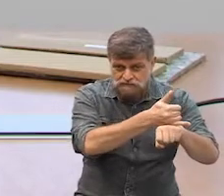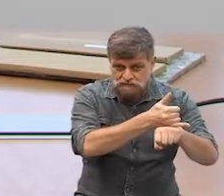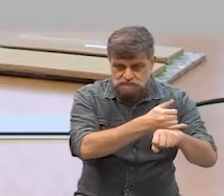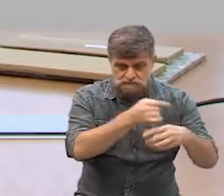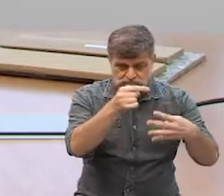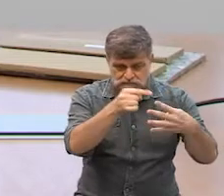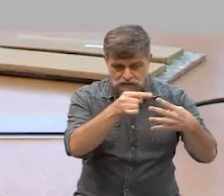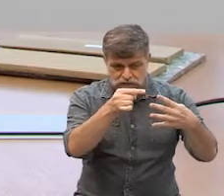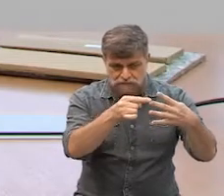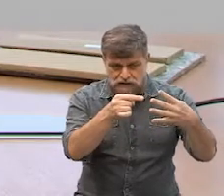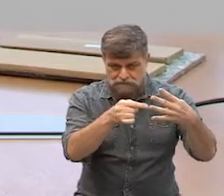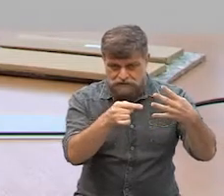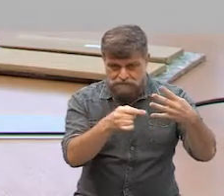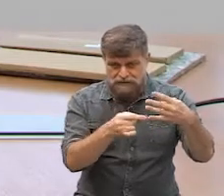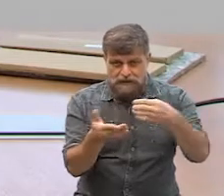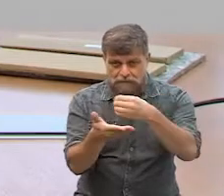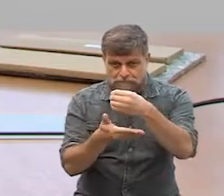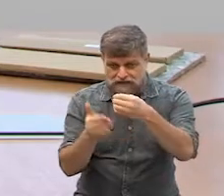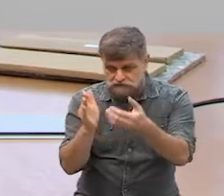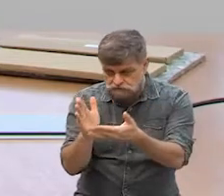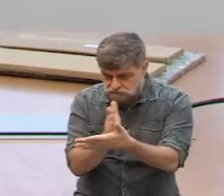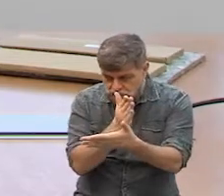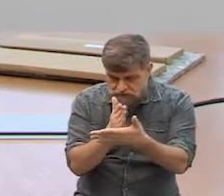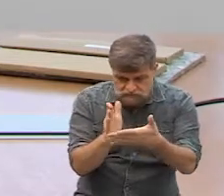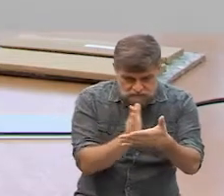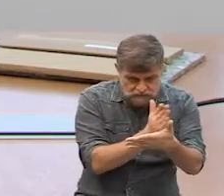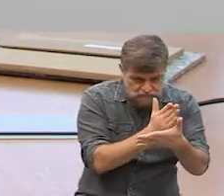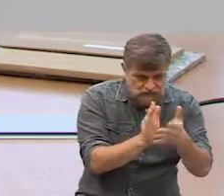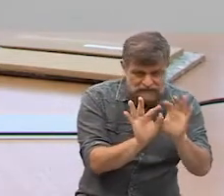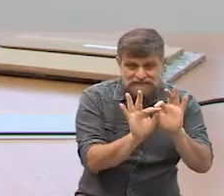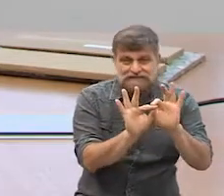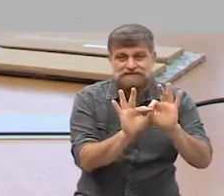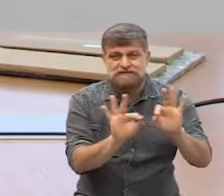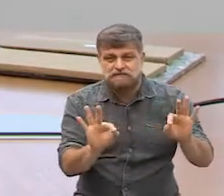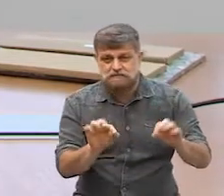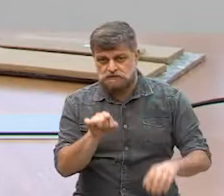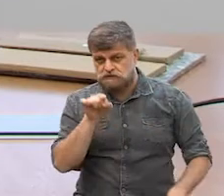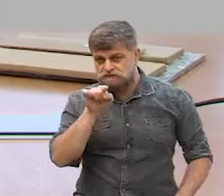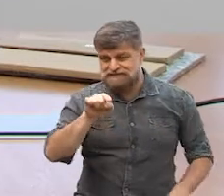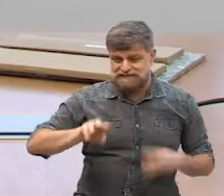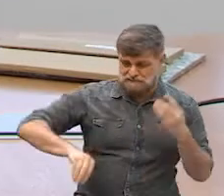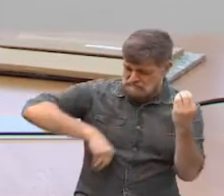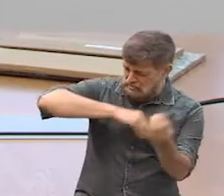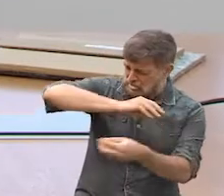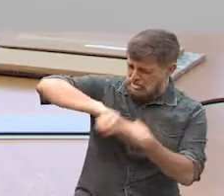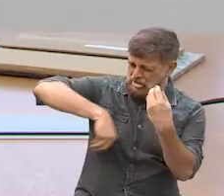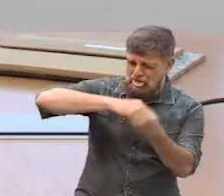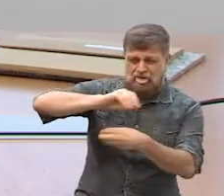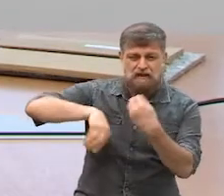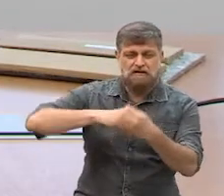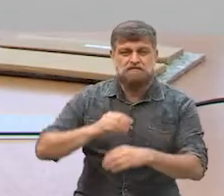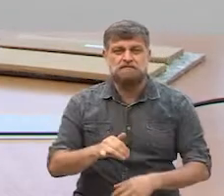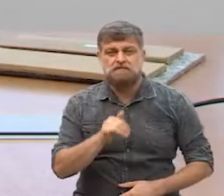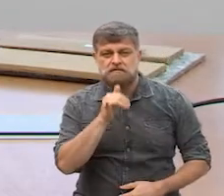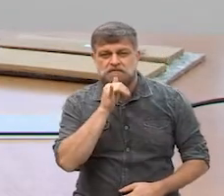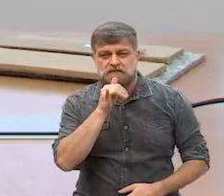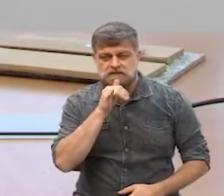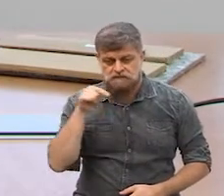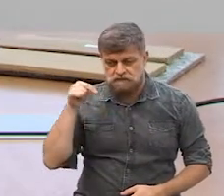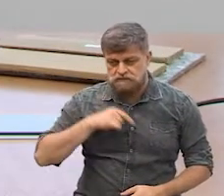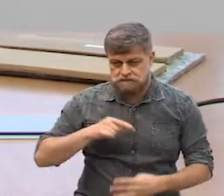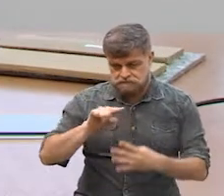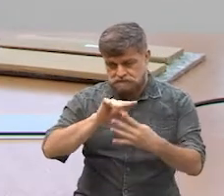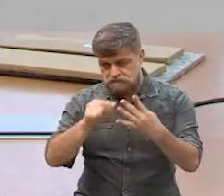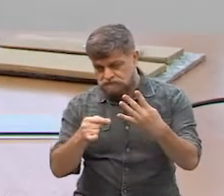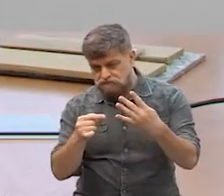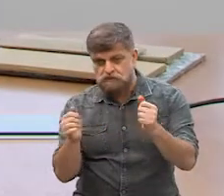né, separação dos produtos básicos, né, ou simplesmente, né, se você não misturar, né, por exemplo, esses